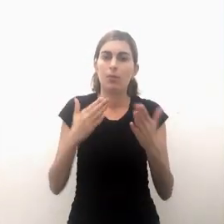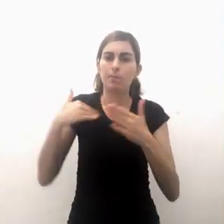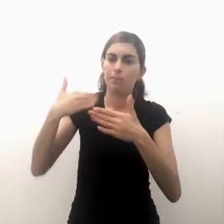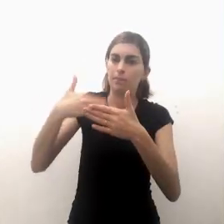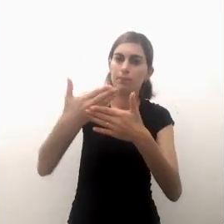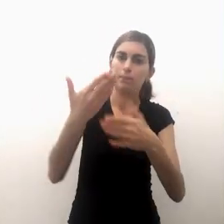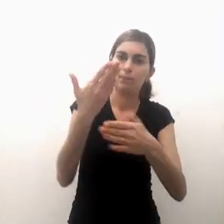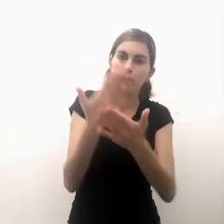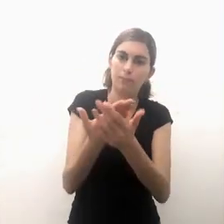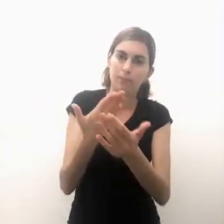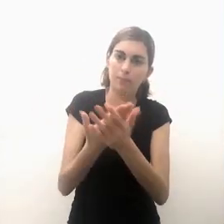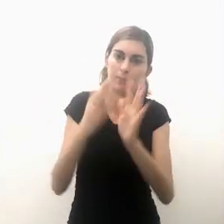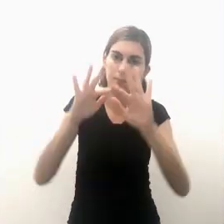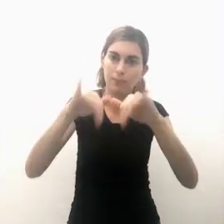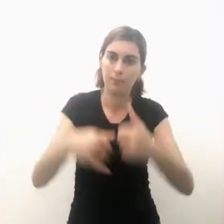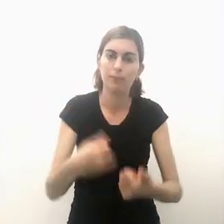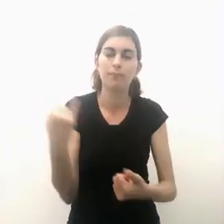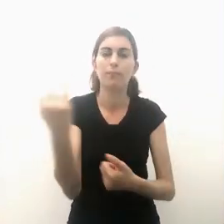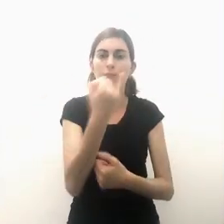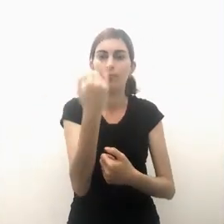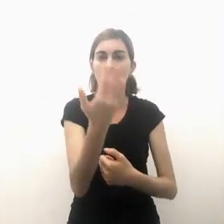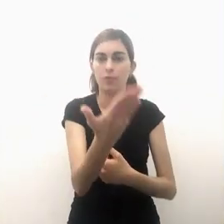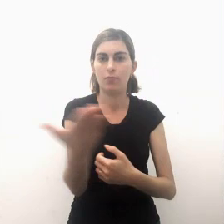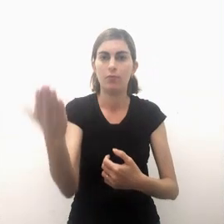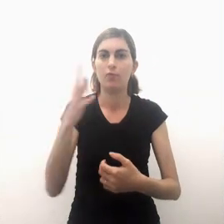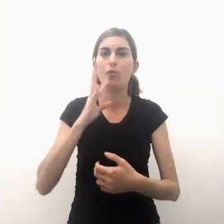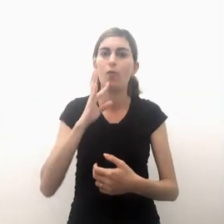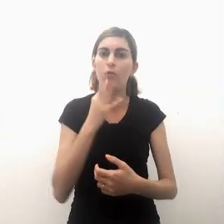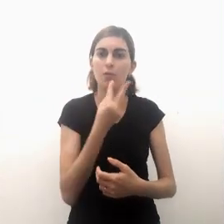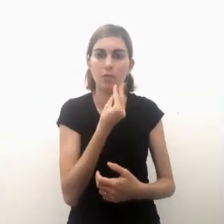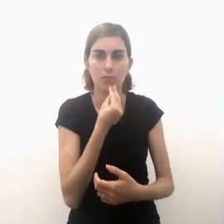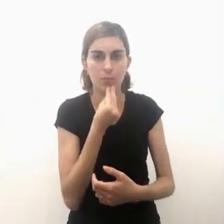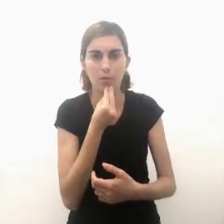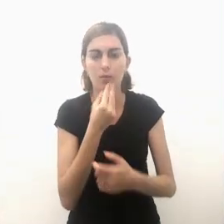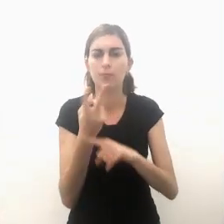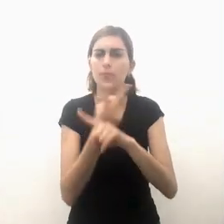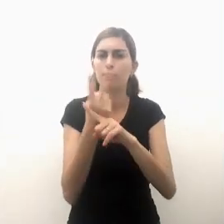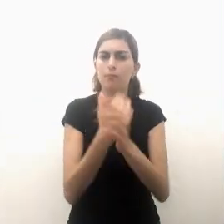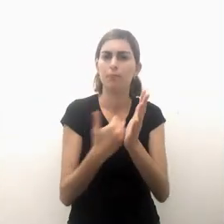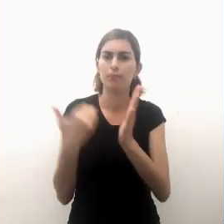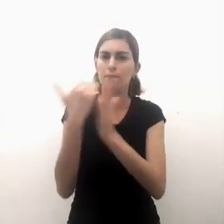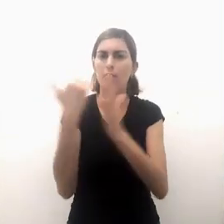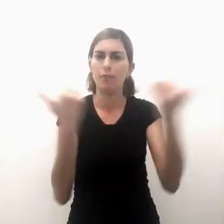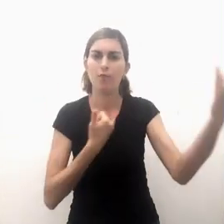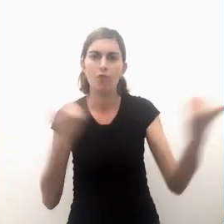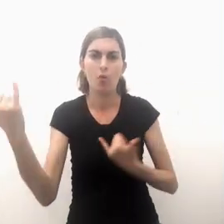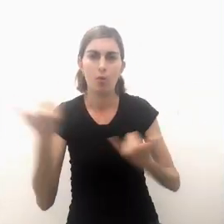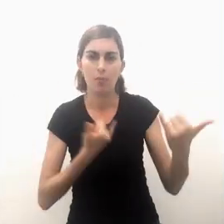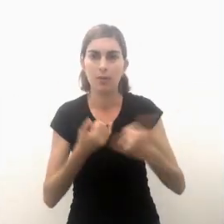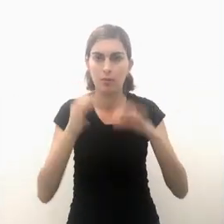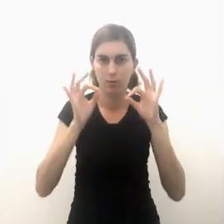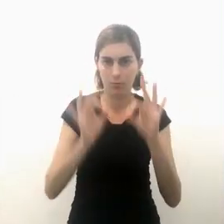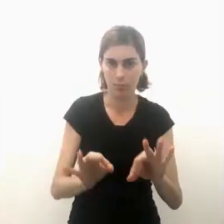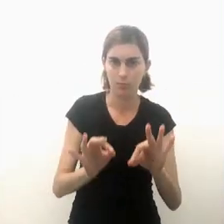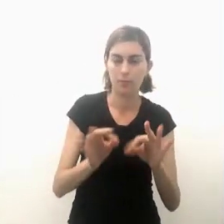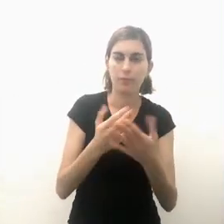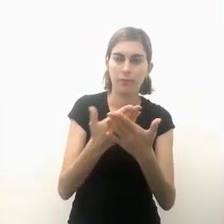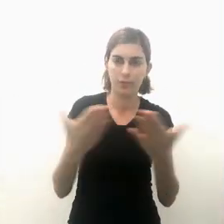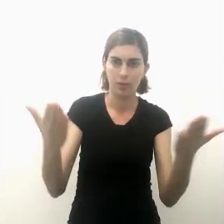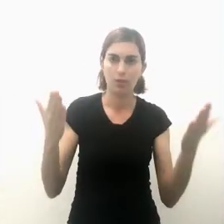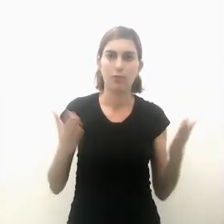tenham acompanhado a aula até o final, tá? É importante que vocês adquiram conhecimento, busquem mais fontes de informação,